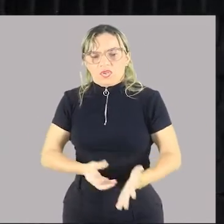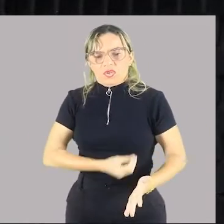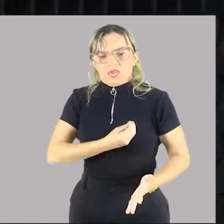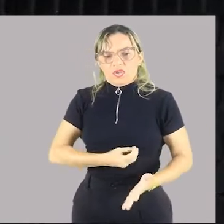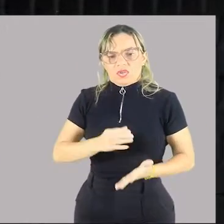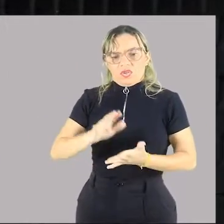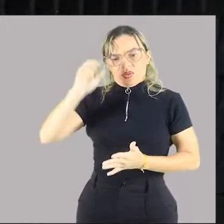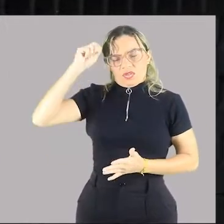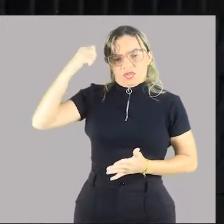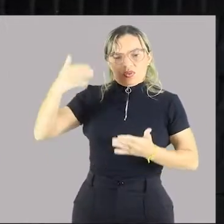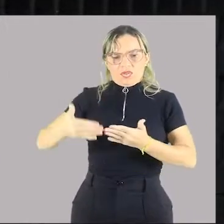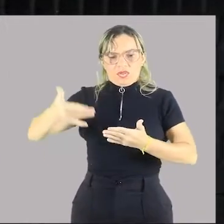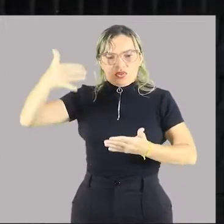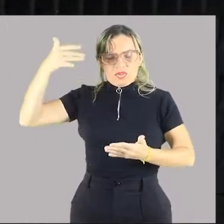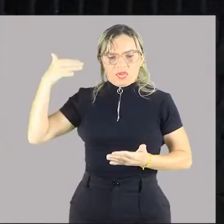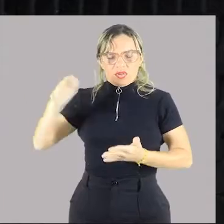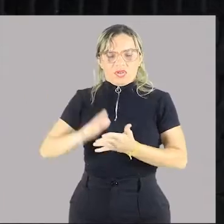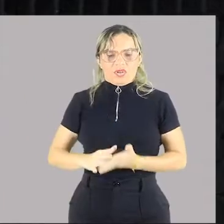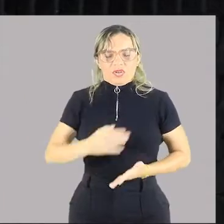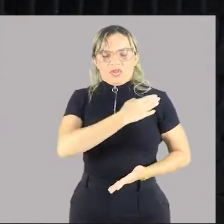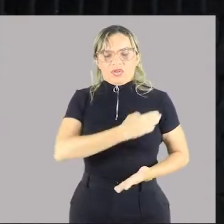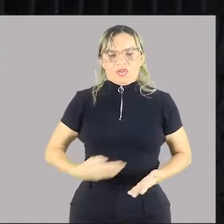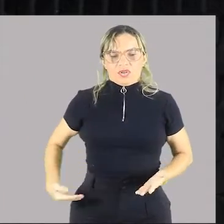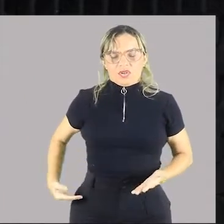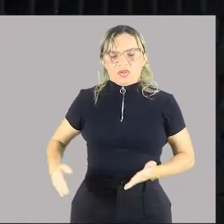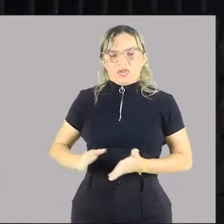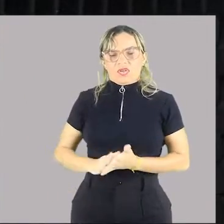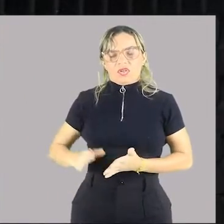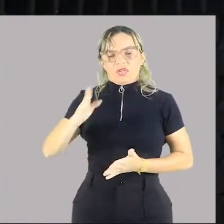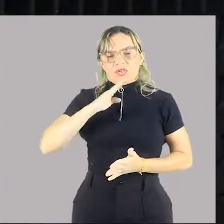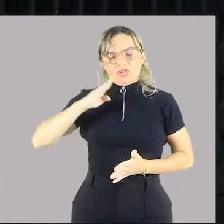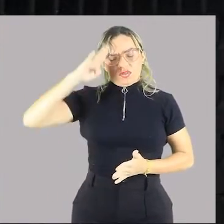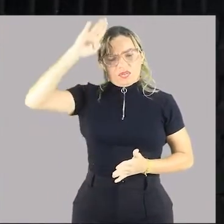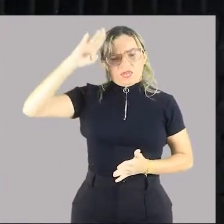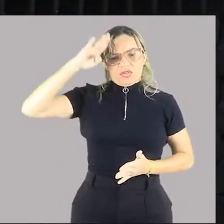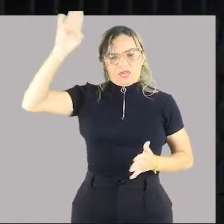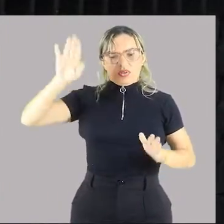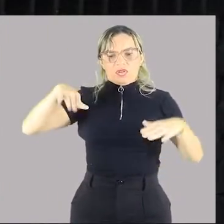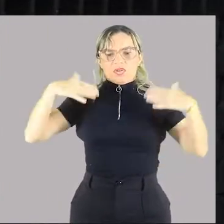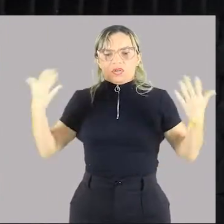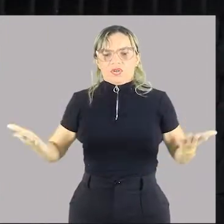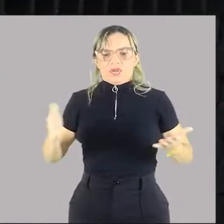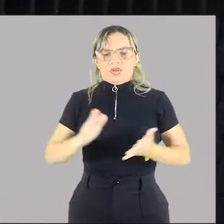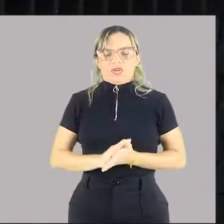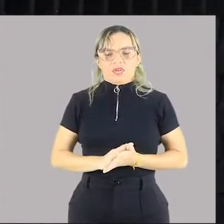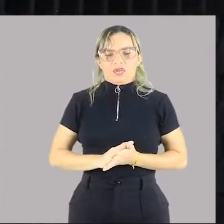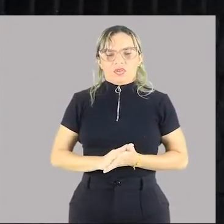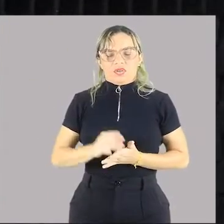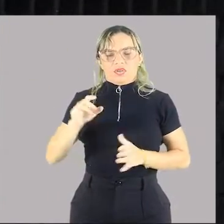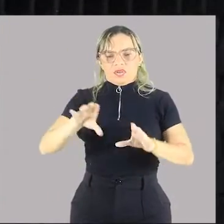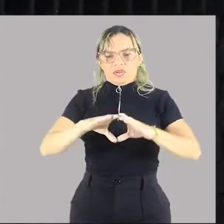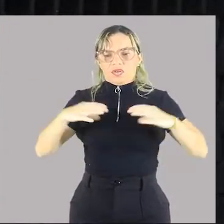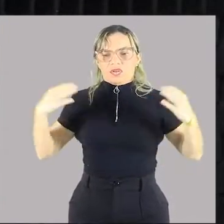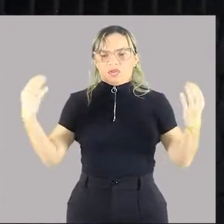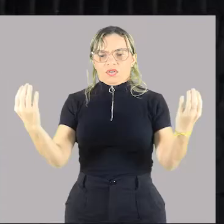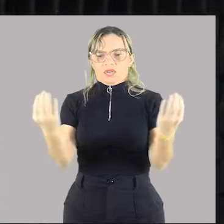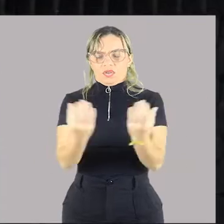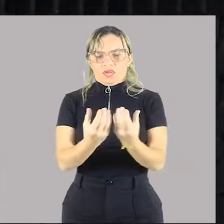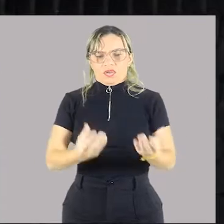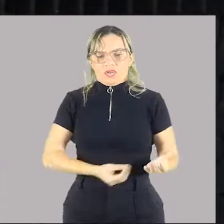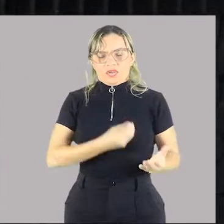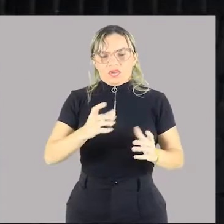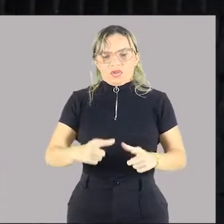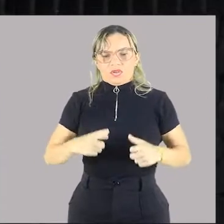no governo Bolsonaro. Então, é um direito que está lá assegurado na Constituição. As comunidades remanescentes quilombolas, elas